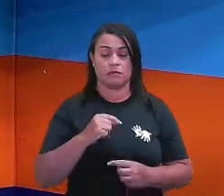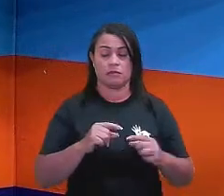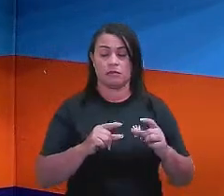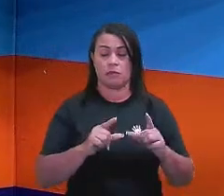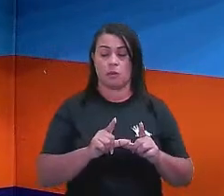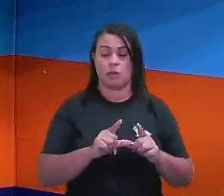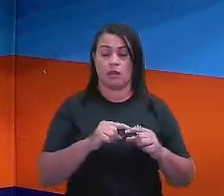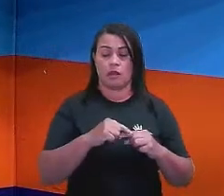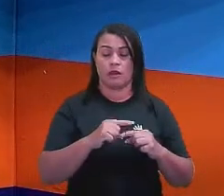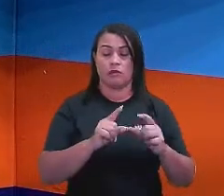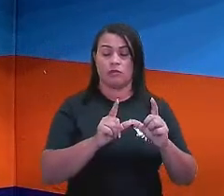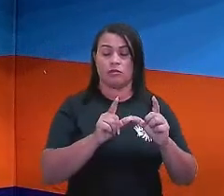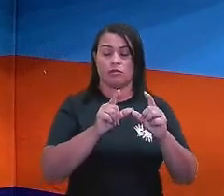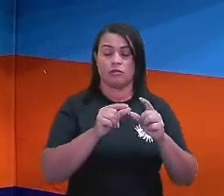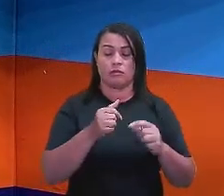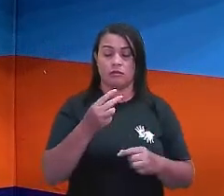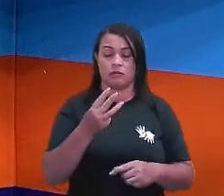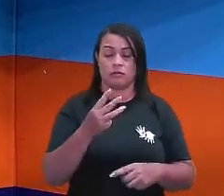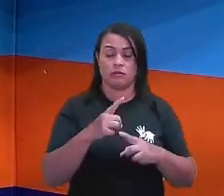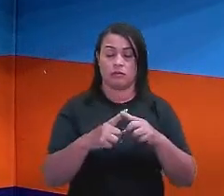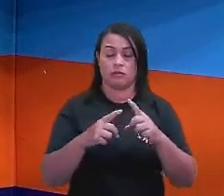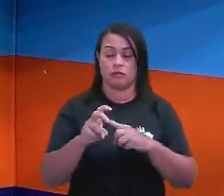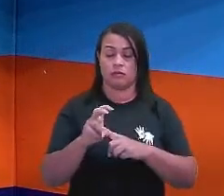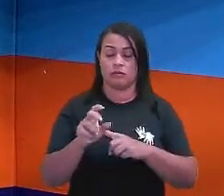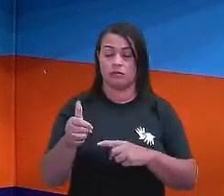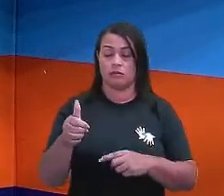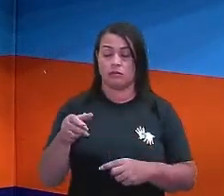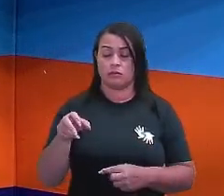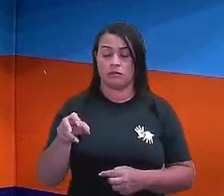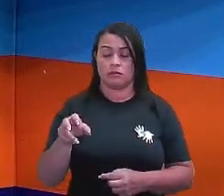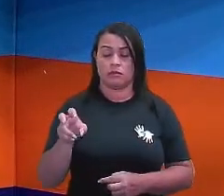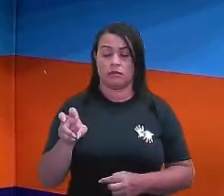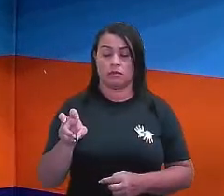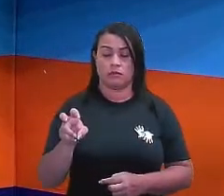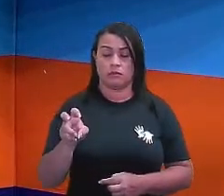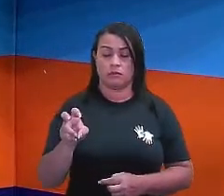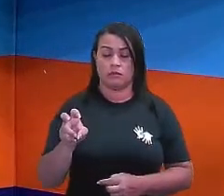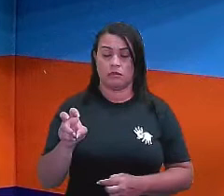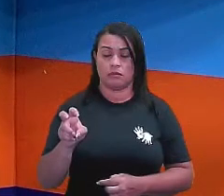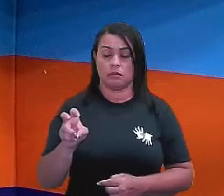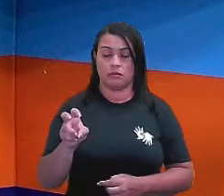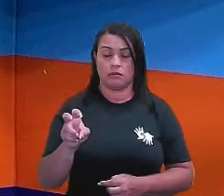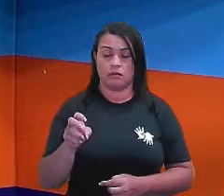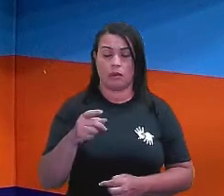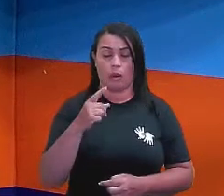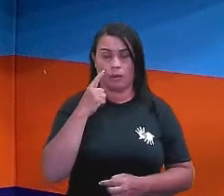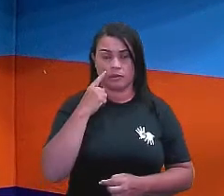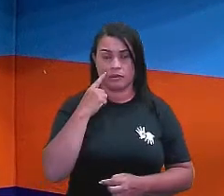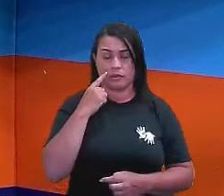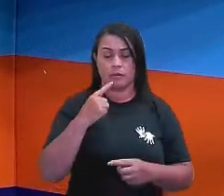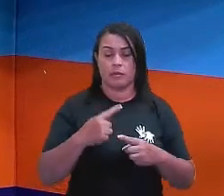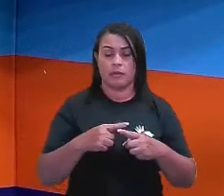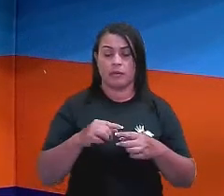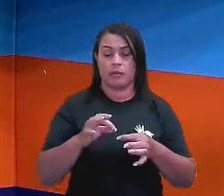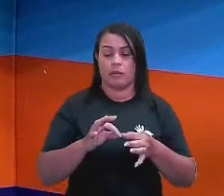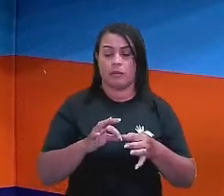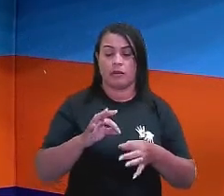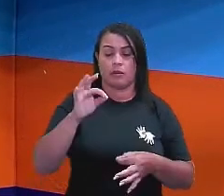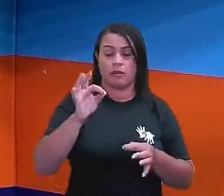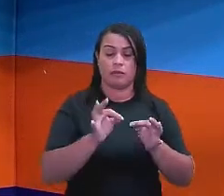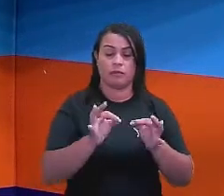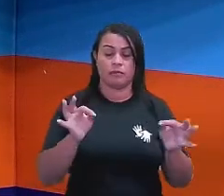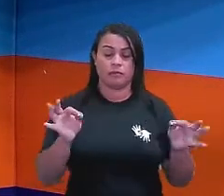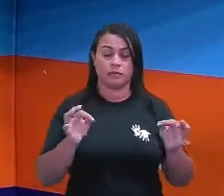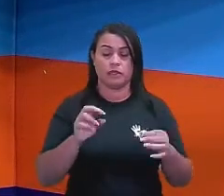não é verdade? 3 vezes 5, 15. Triplicou. Então, ó, 3 vezes 5, 15. É o que eu aumentei aqui, ó. 5 mais